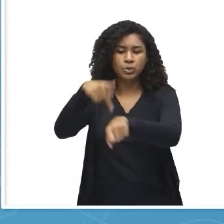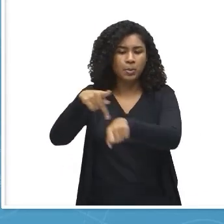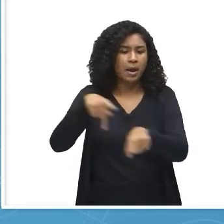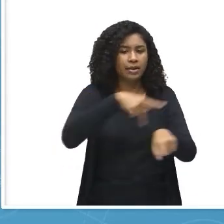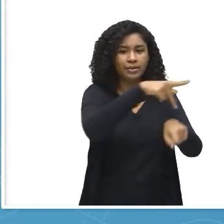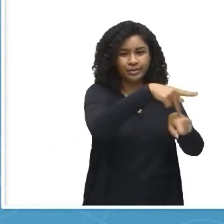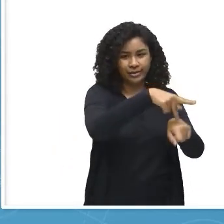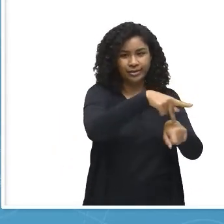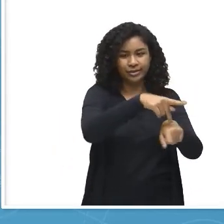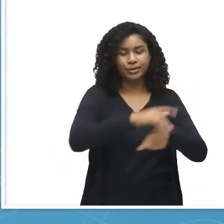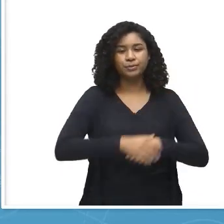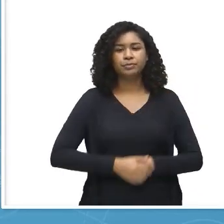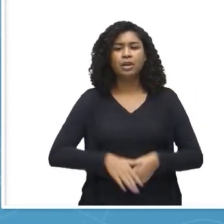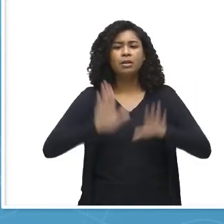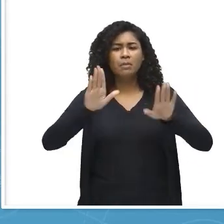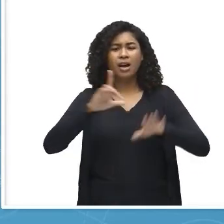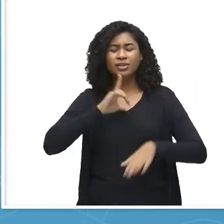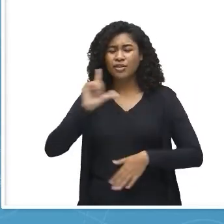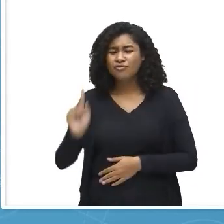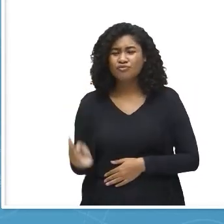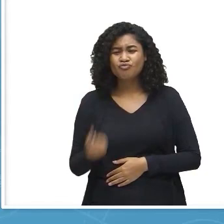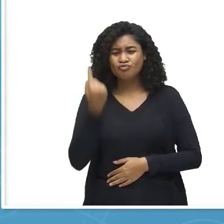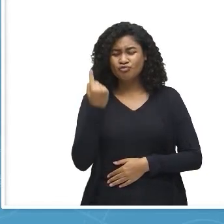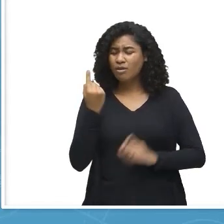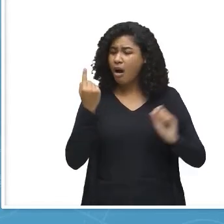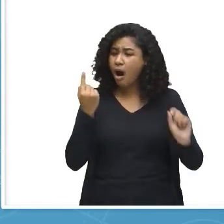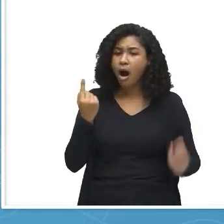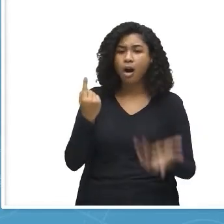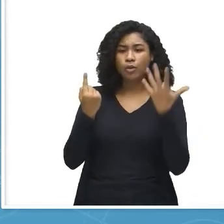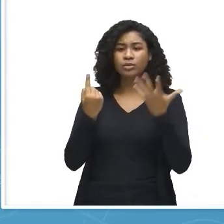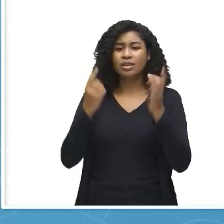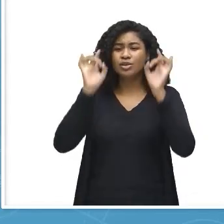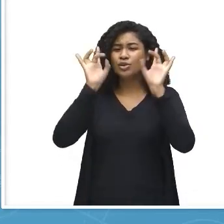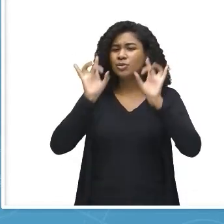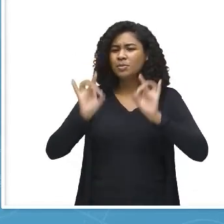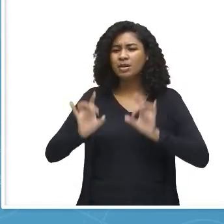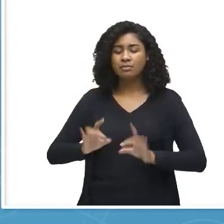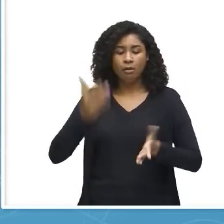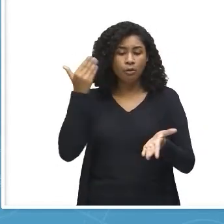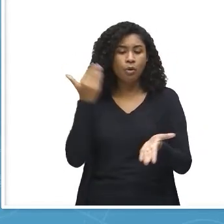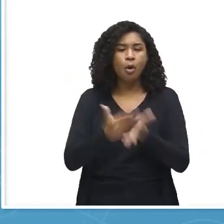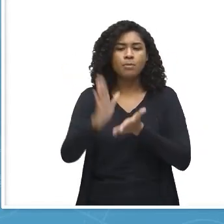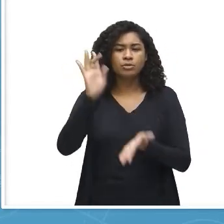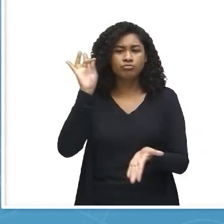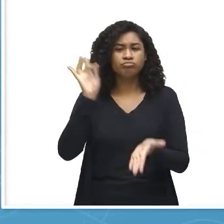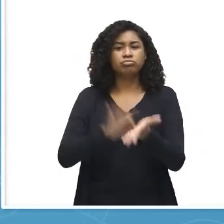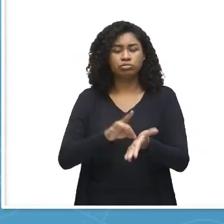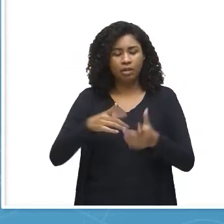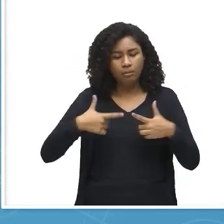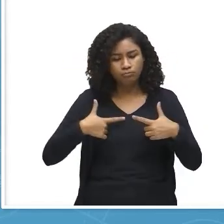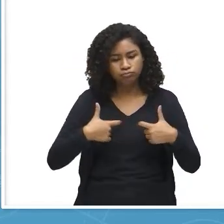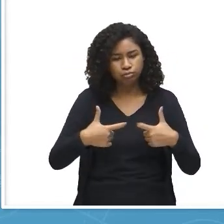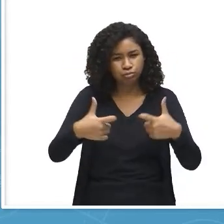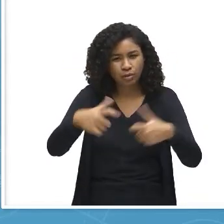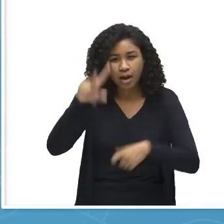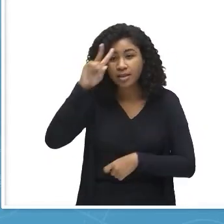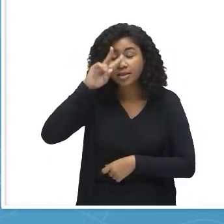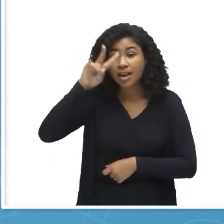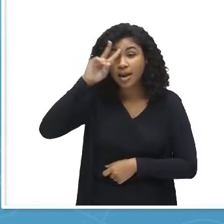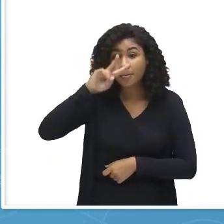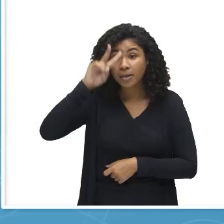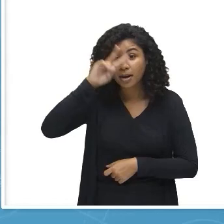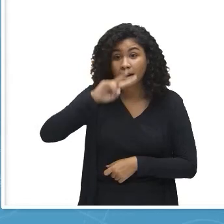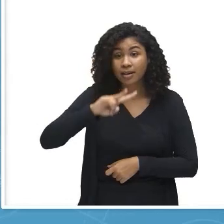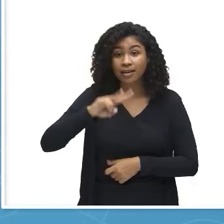disputa. Contudo, houve um acontecimento especial que foi considerado o estopim. Lembrando, o estopim, a gota